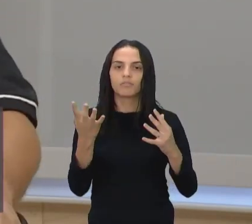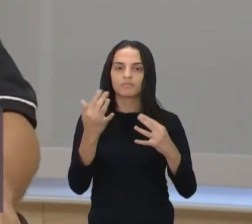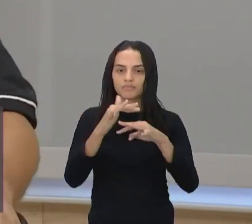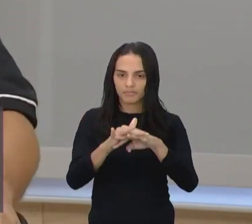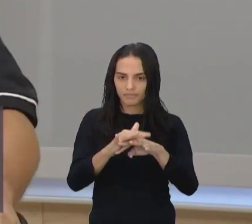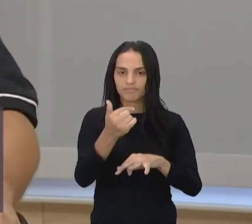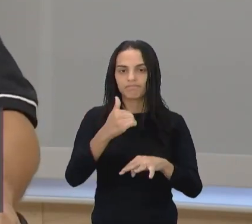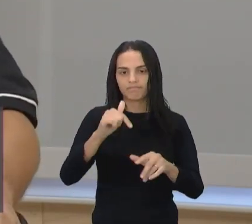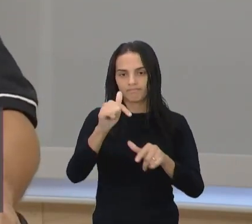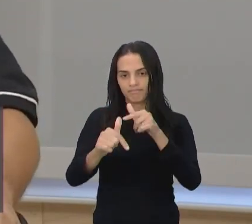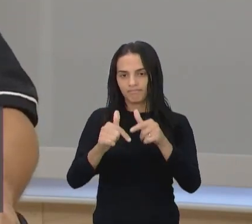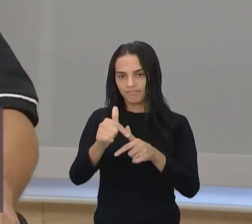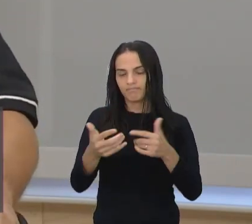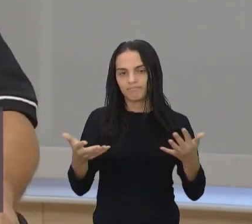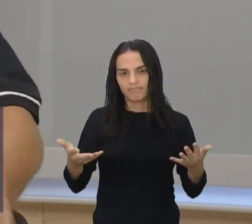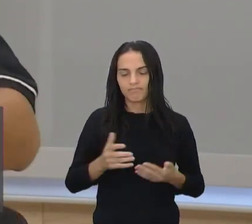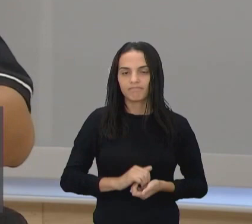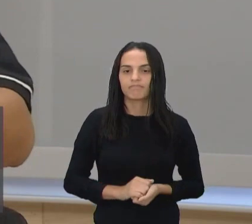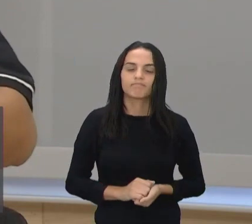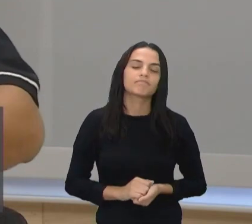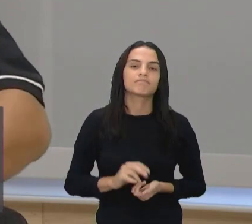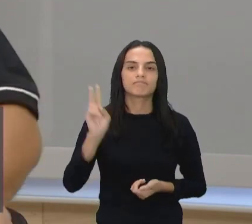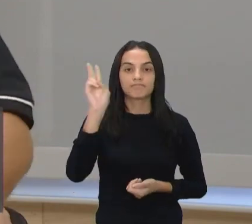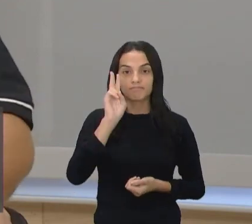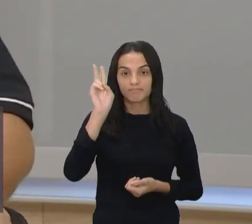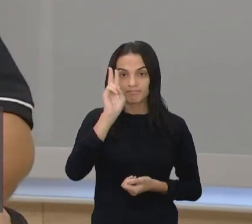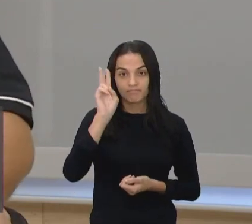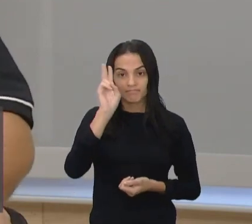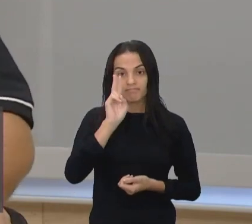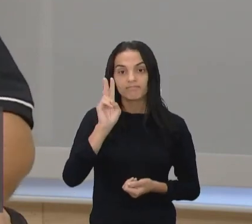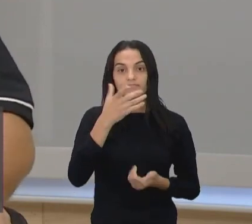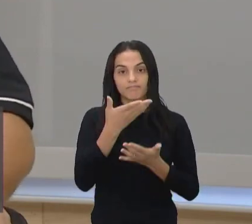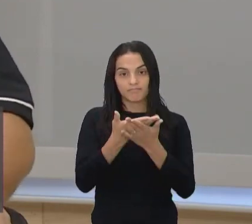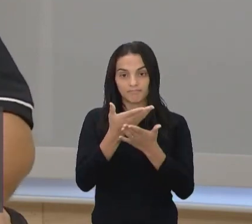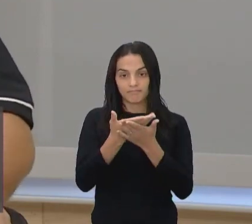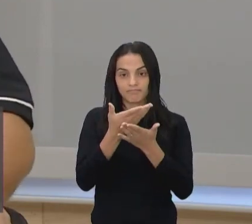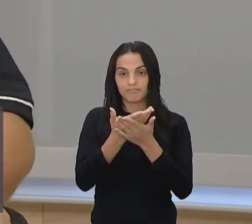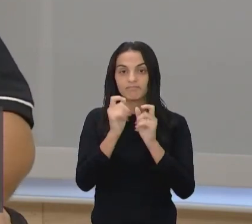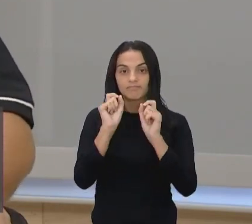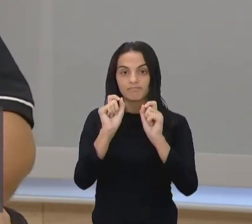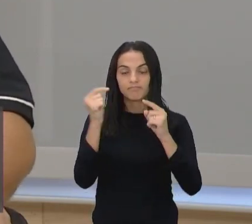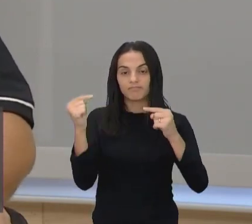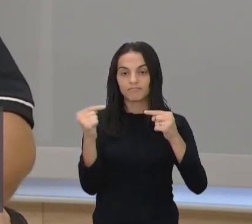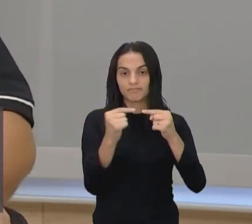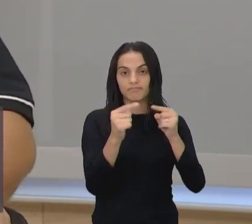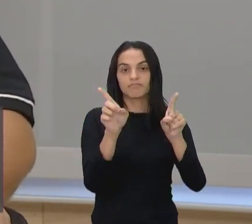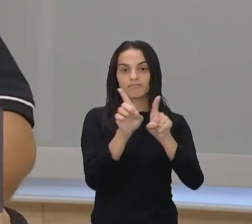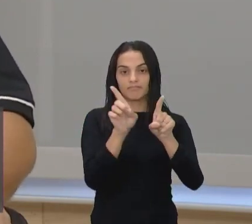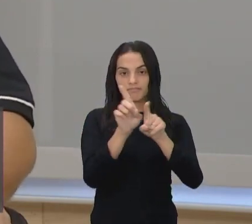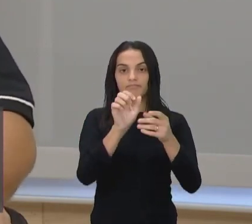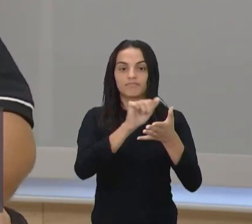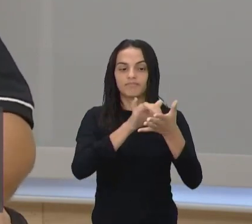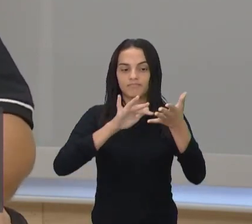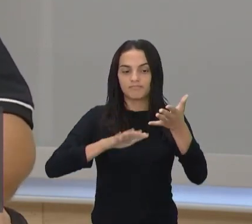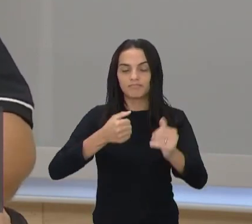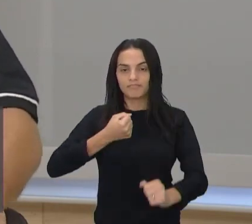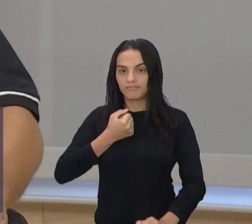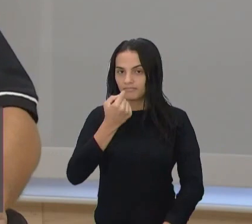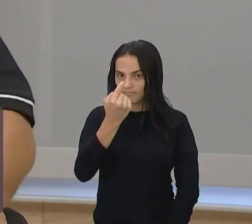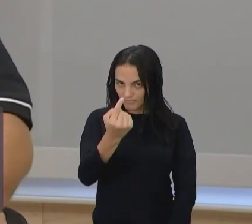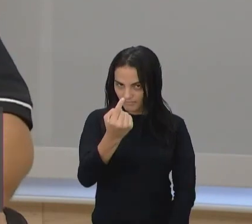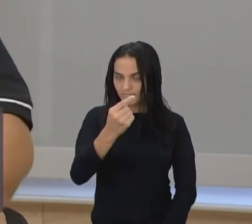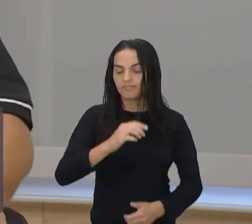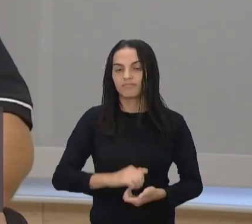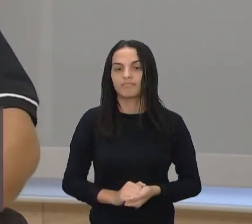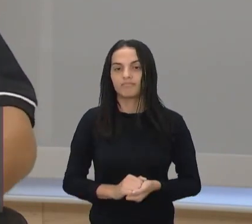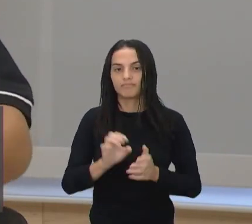trabalhar em nossa aula. Lembrando que a nossa aula ela faz parte também da atividade 1, né, do